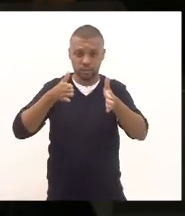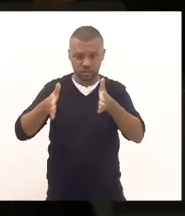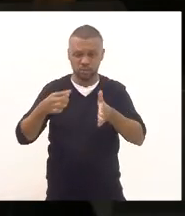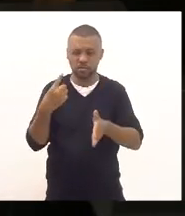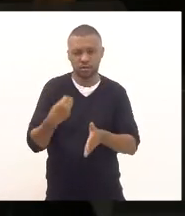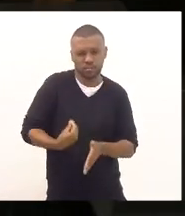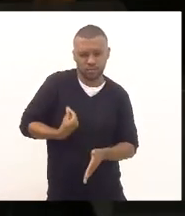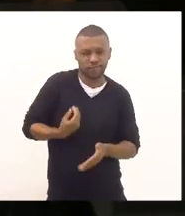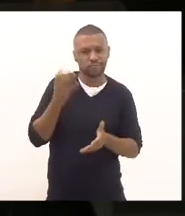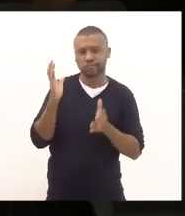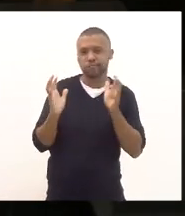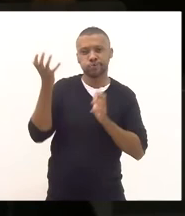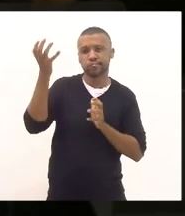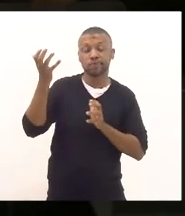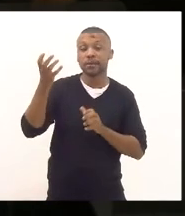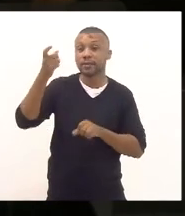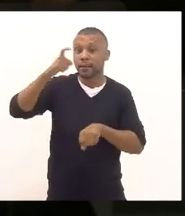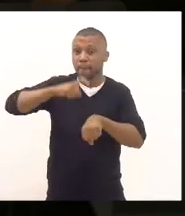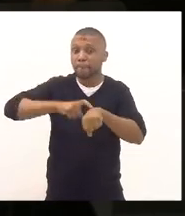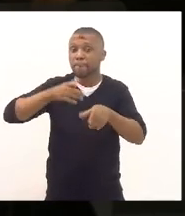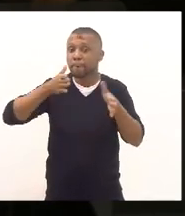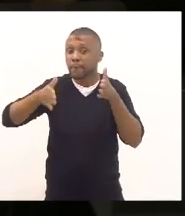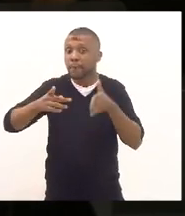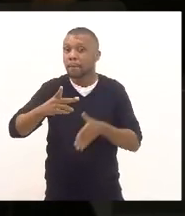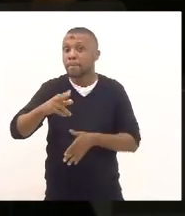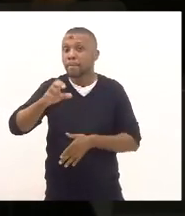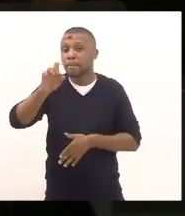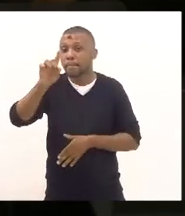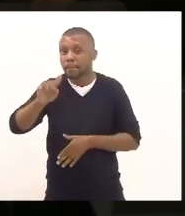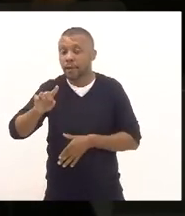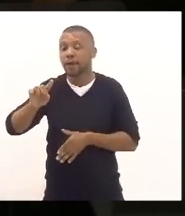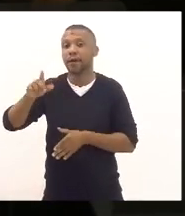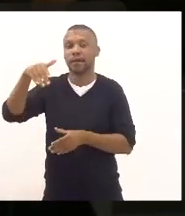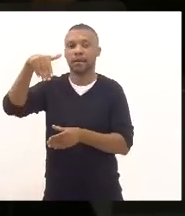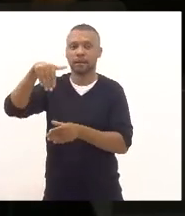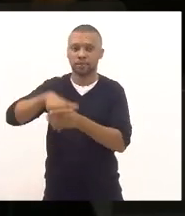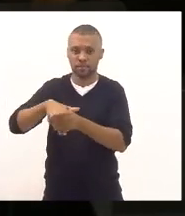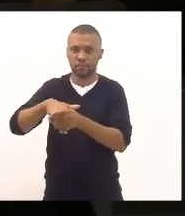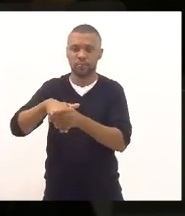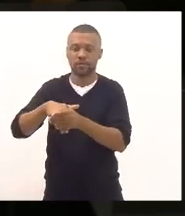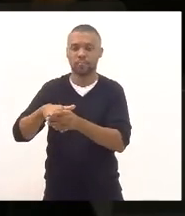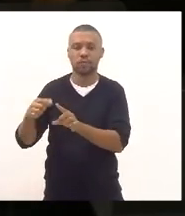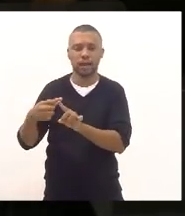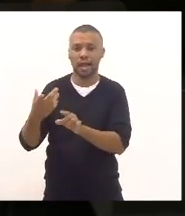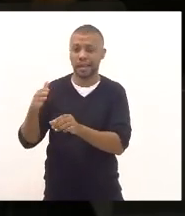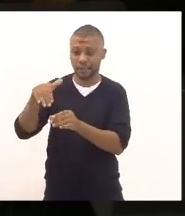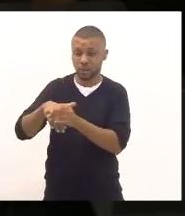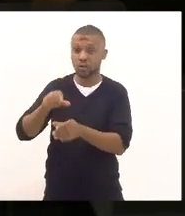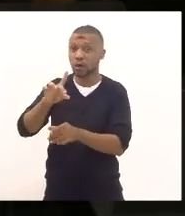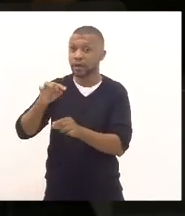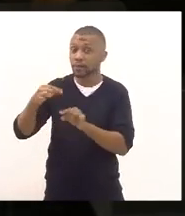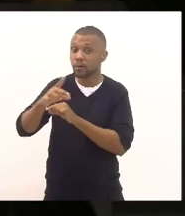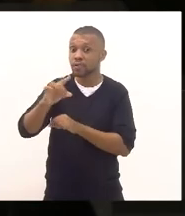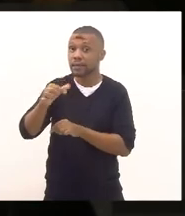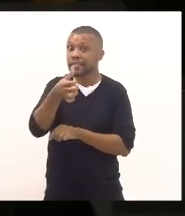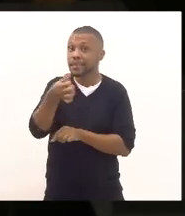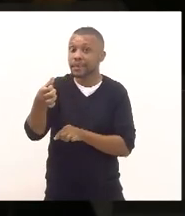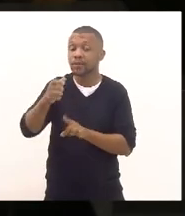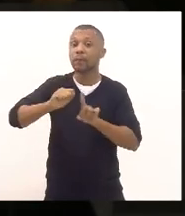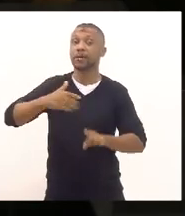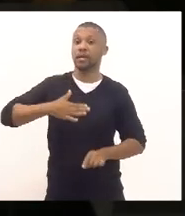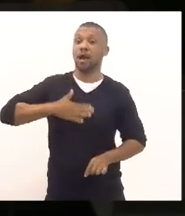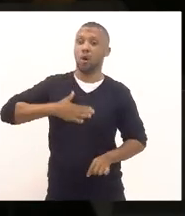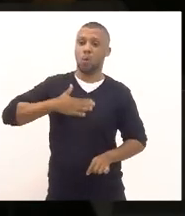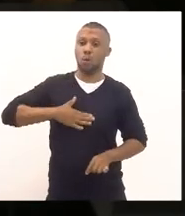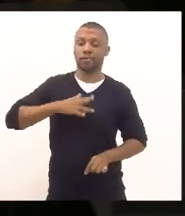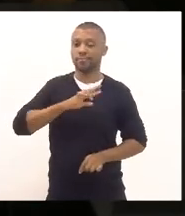vivendo período pré-eleitoral é porque eleição só depois do dia Dezesseis de